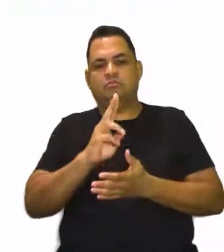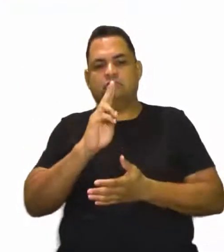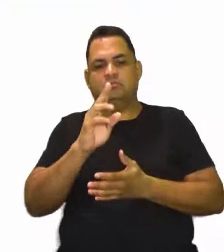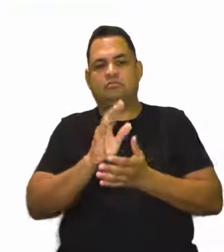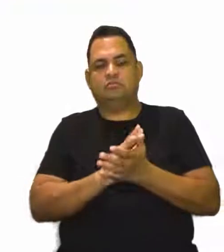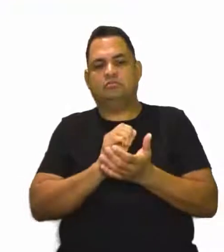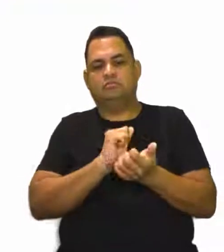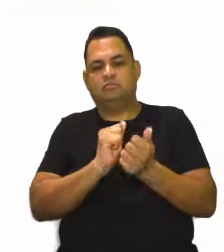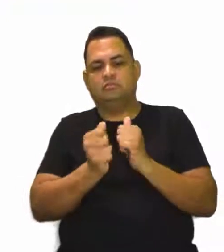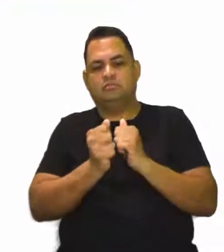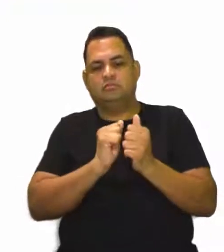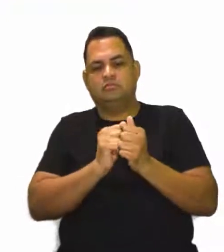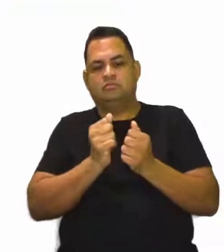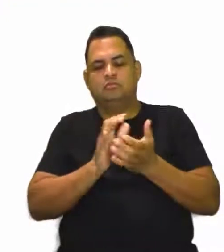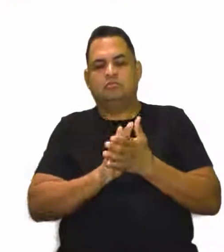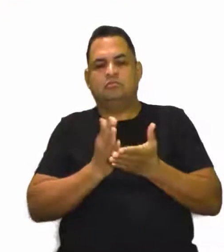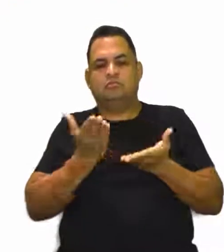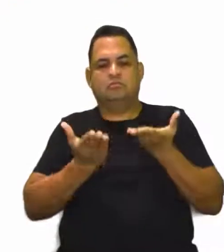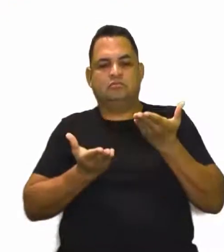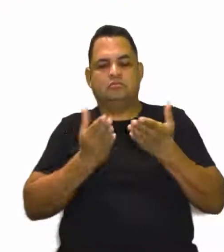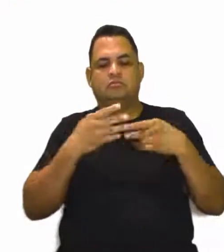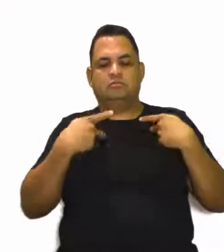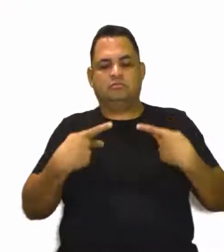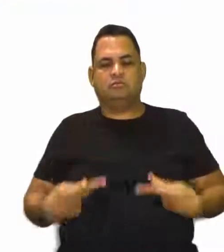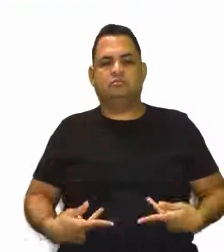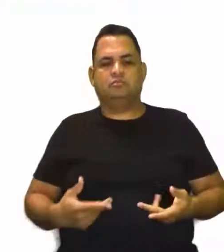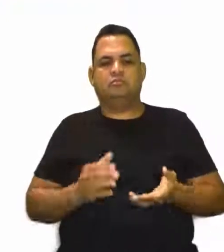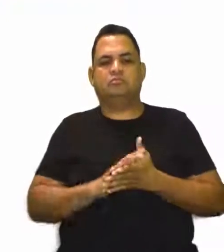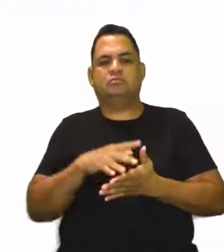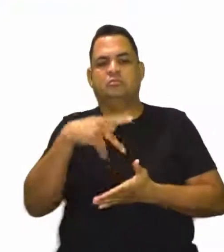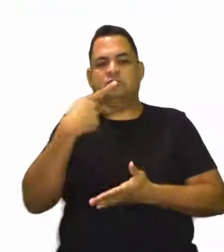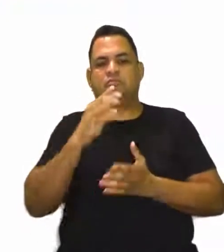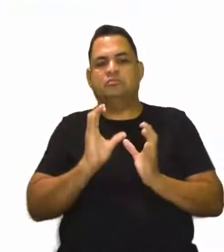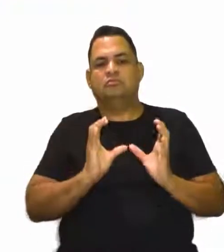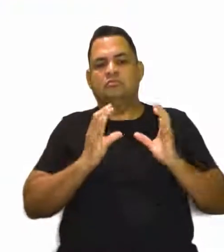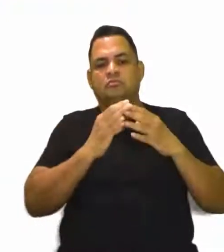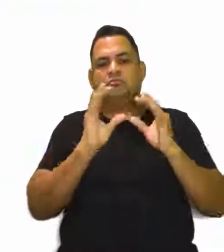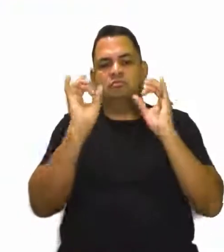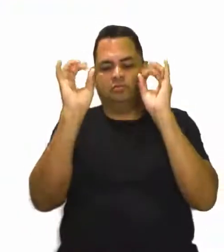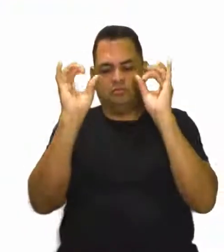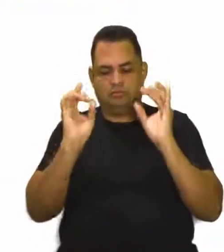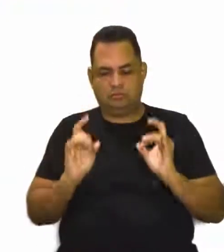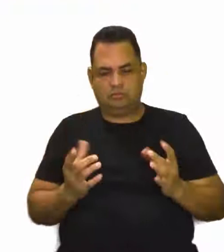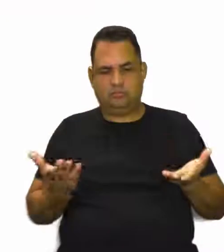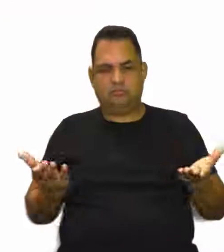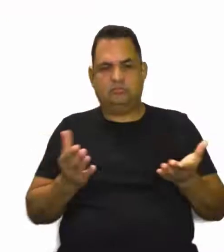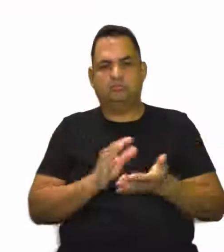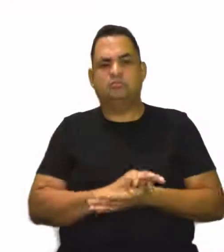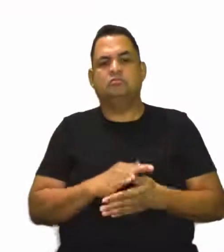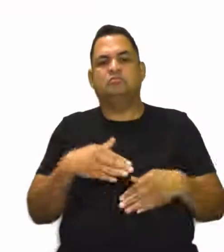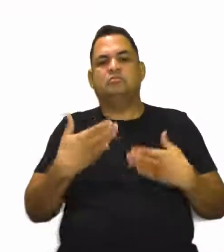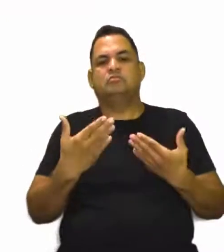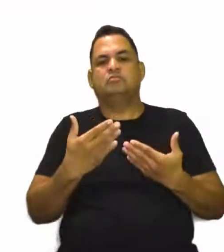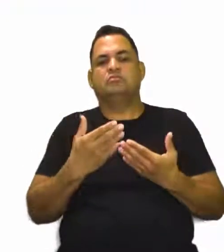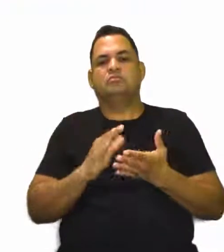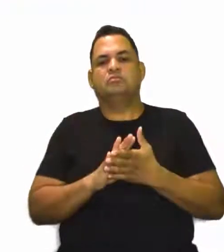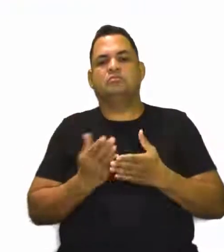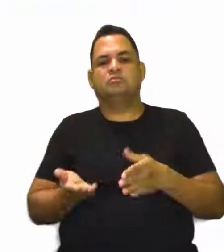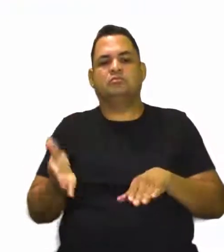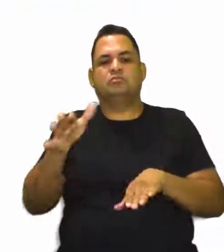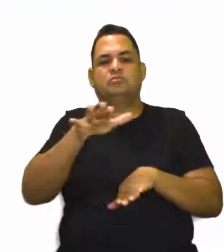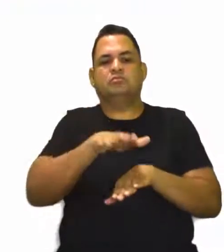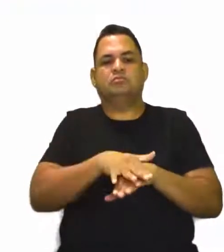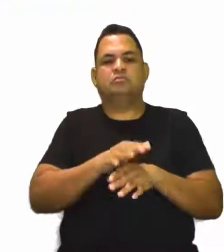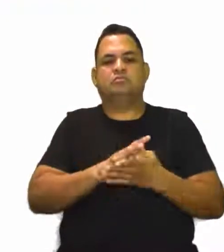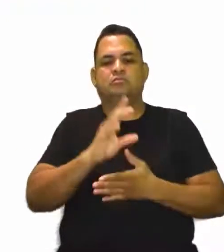e controle, né, do peso corporal ali. Falamos também dos grupos especiais e da inclusão, né,